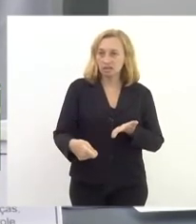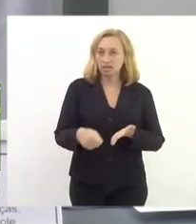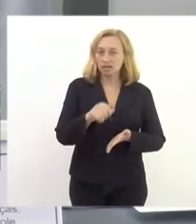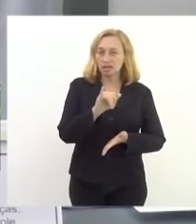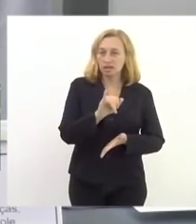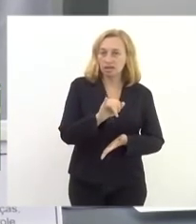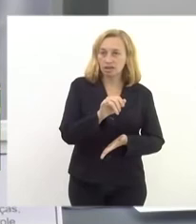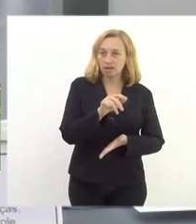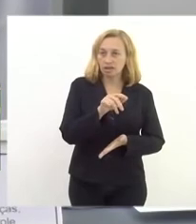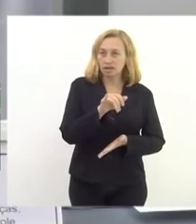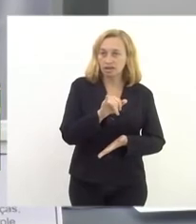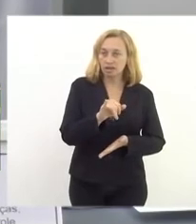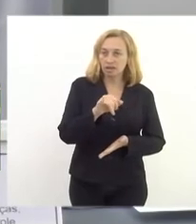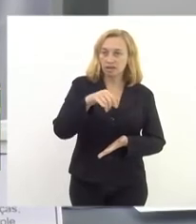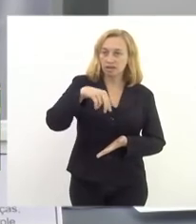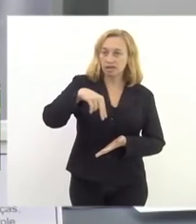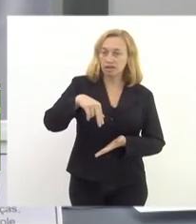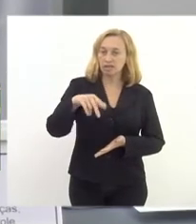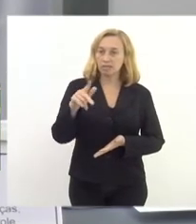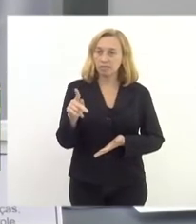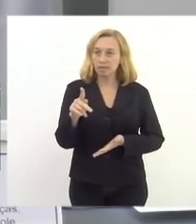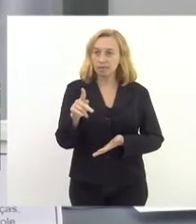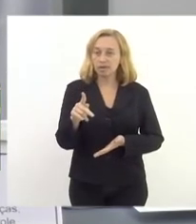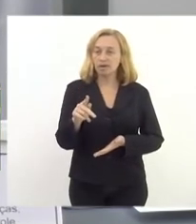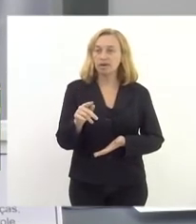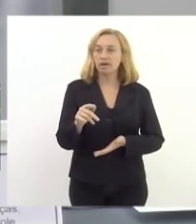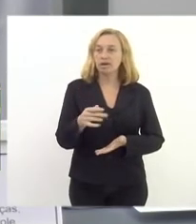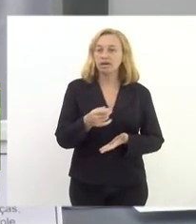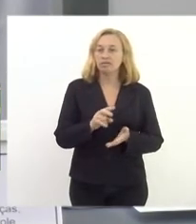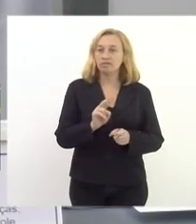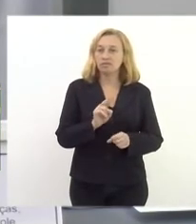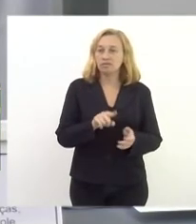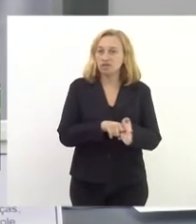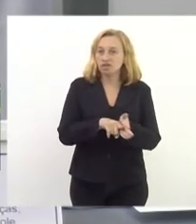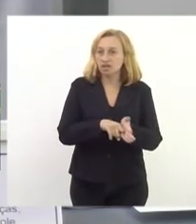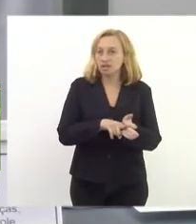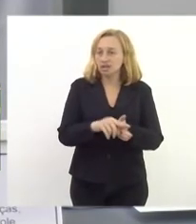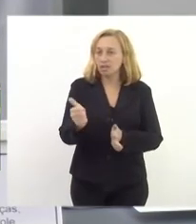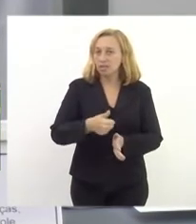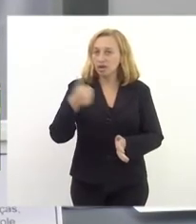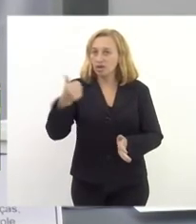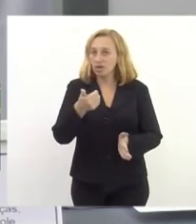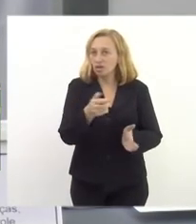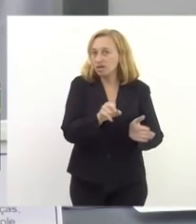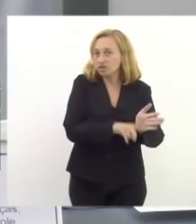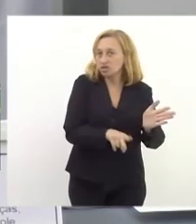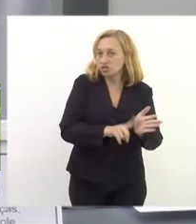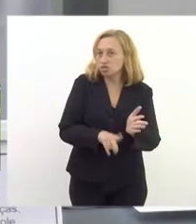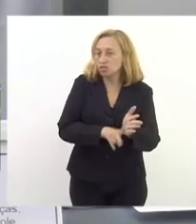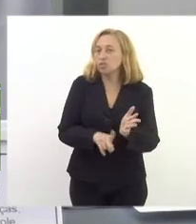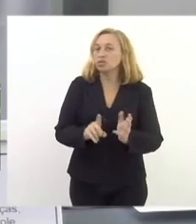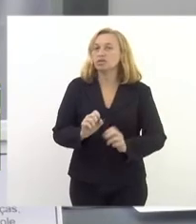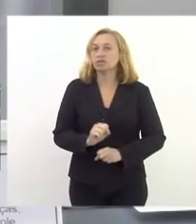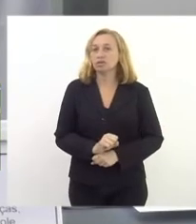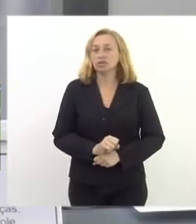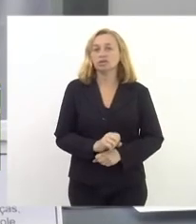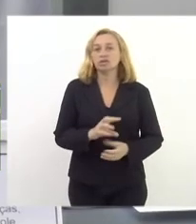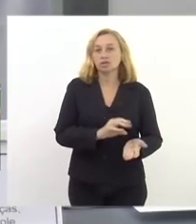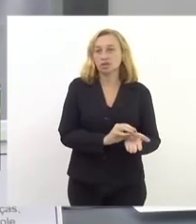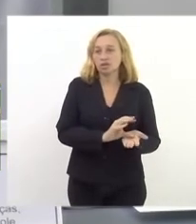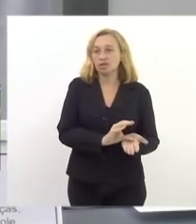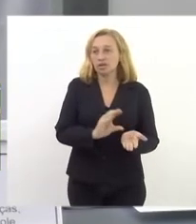para fiscalizar melhor esses abatimentos e, por via de consequência, os